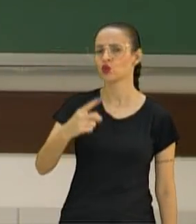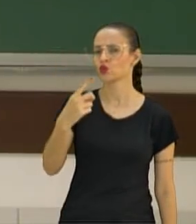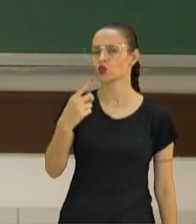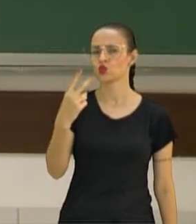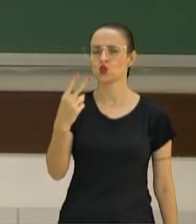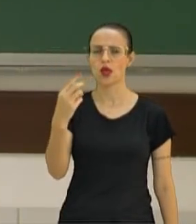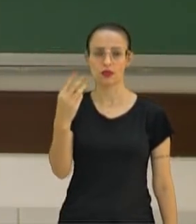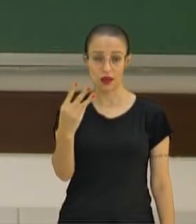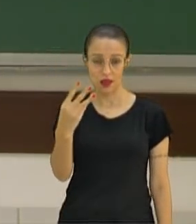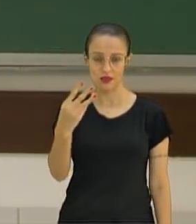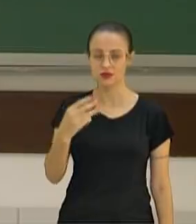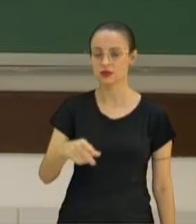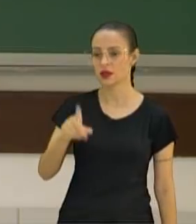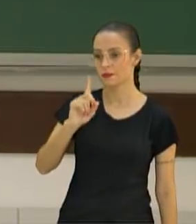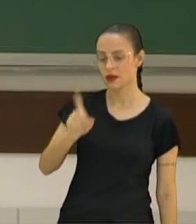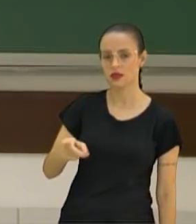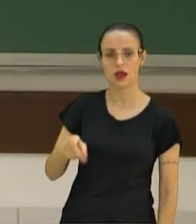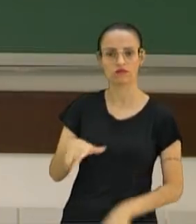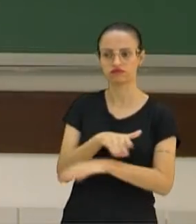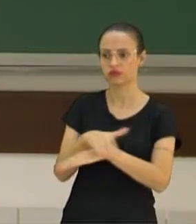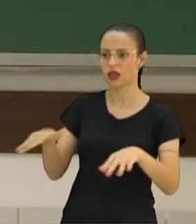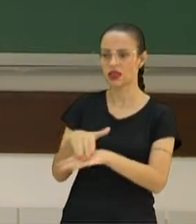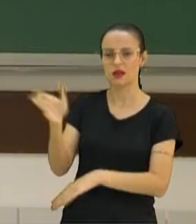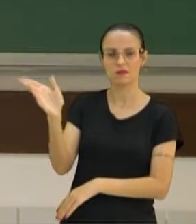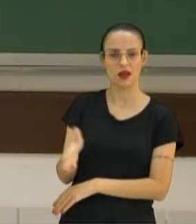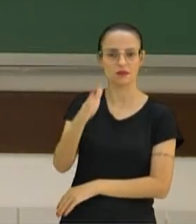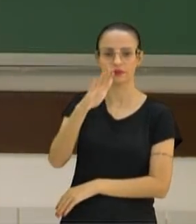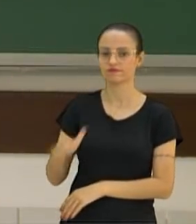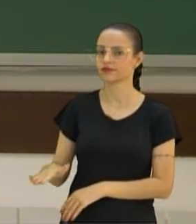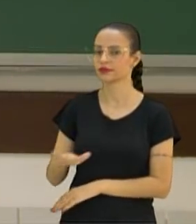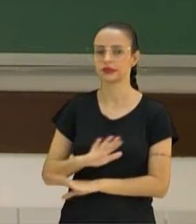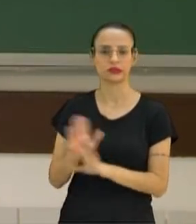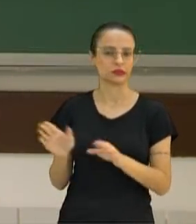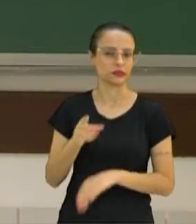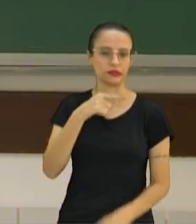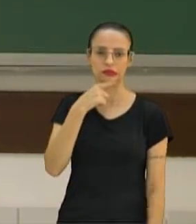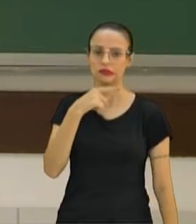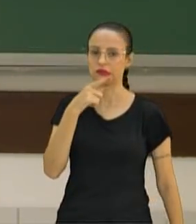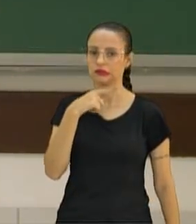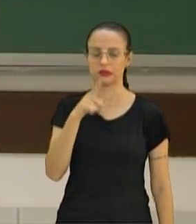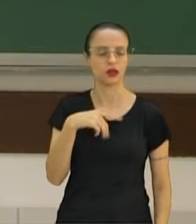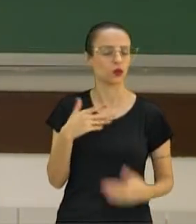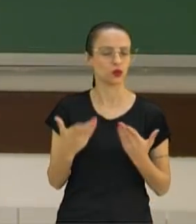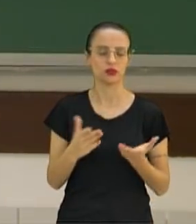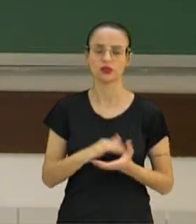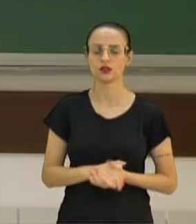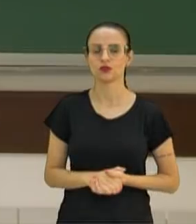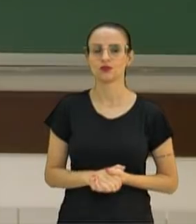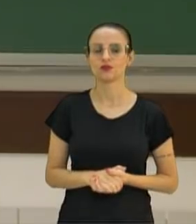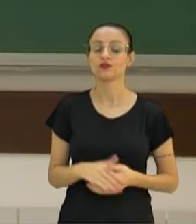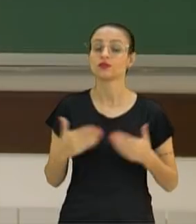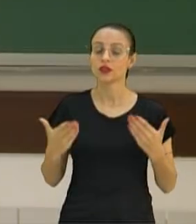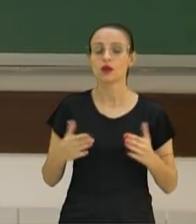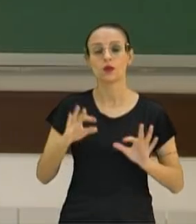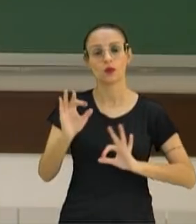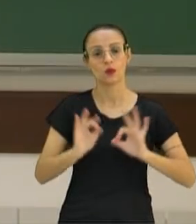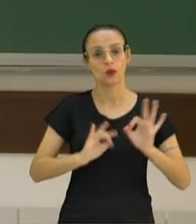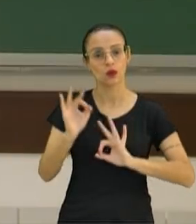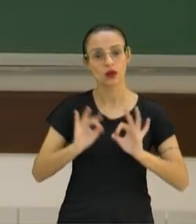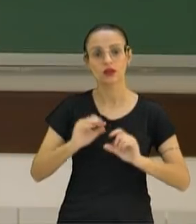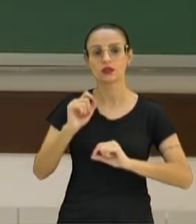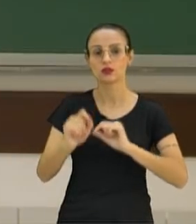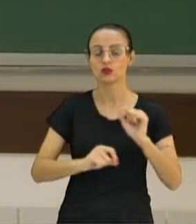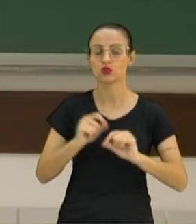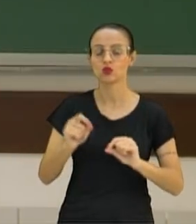3 expedições para acabar com o Arraial de Canudos, não tiveram sucesso com essas expedições, então ele organiza uma